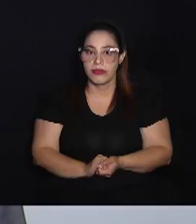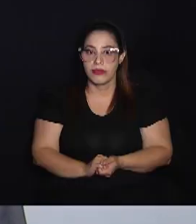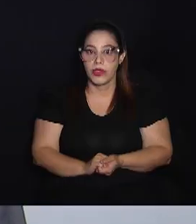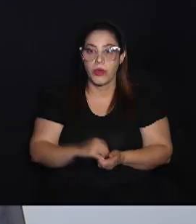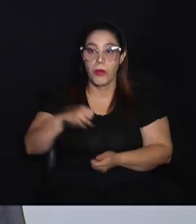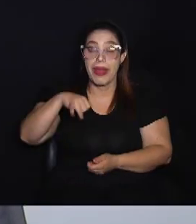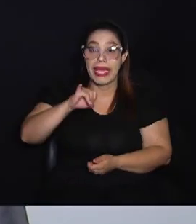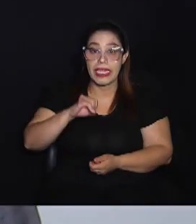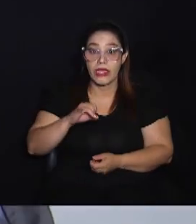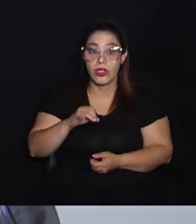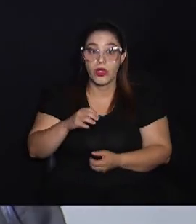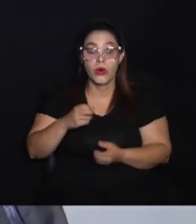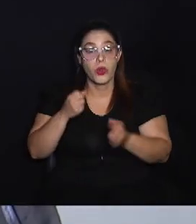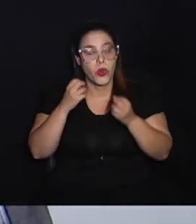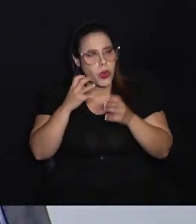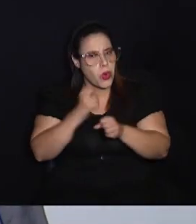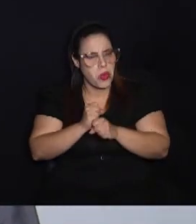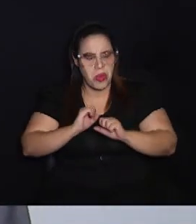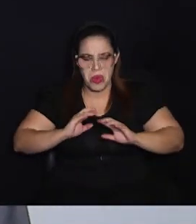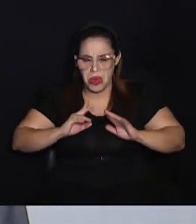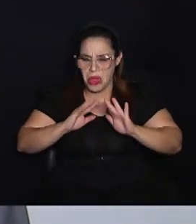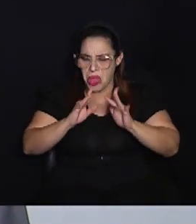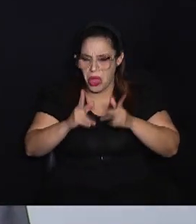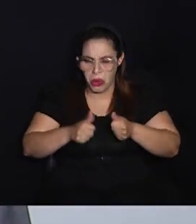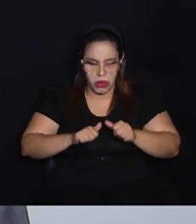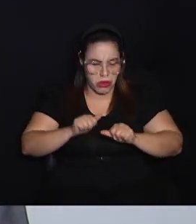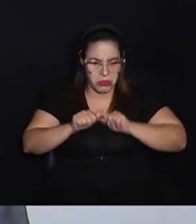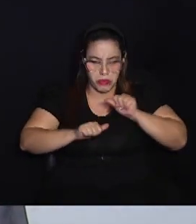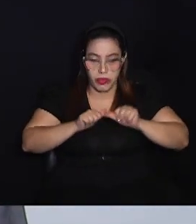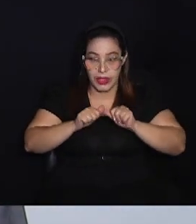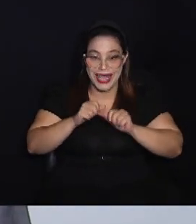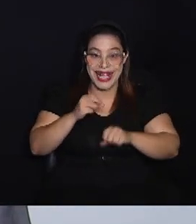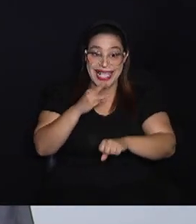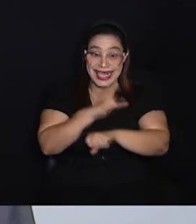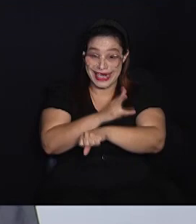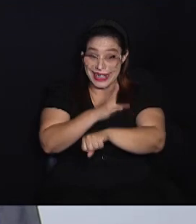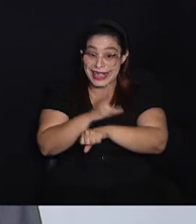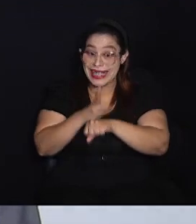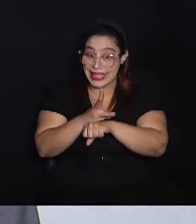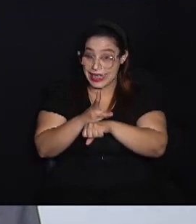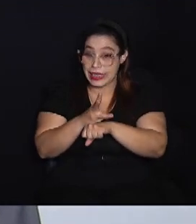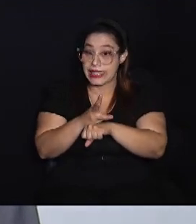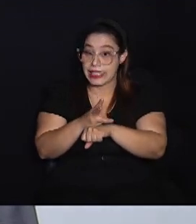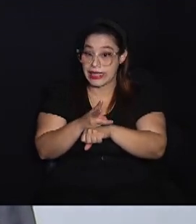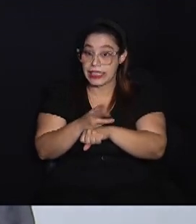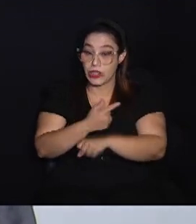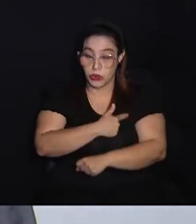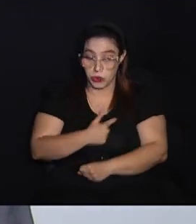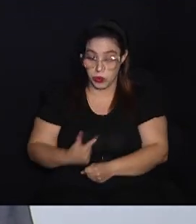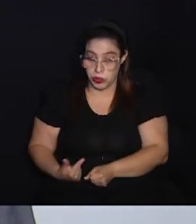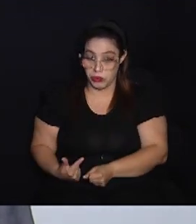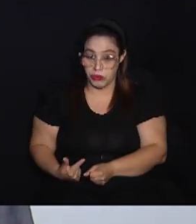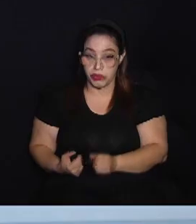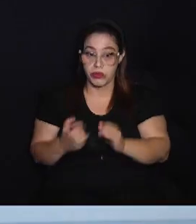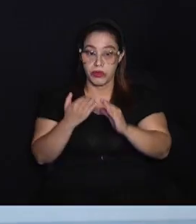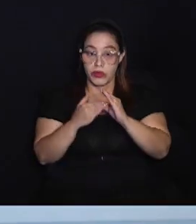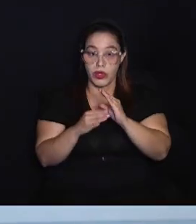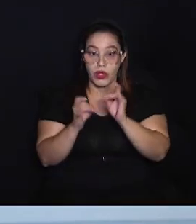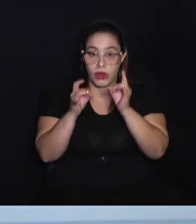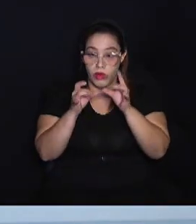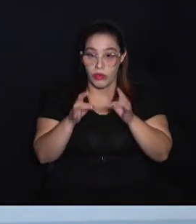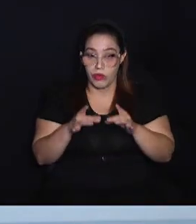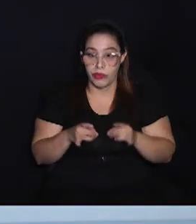MEI ele consegue fazer todas as mudanças, modificações via site, né? Então o governo ele tem um portal, tá, exclusivo dentro